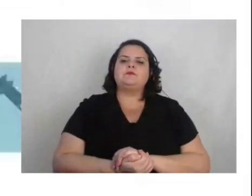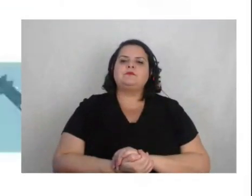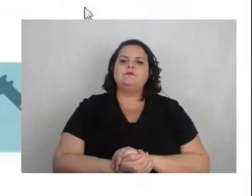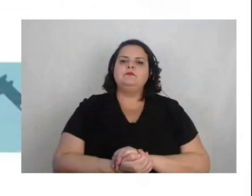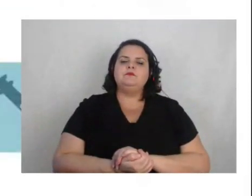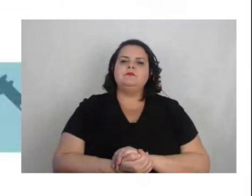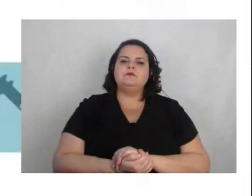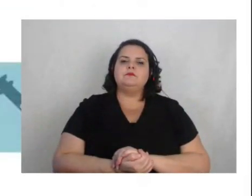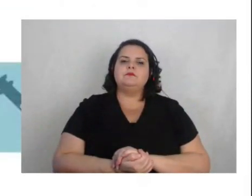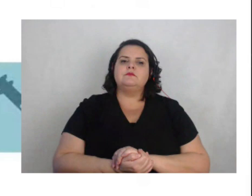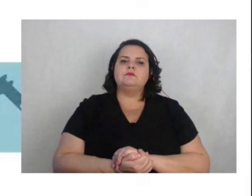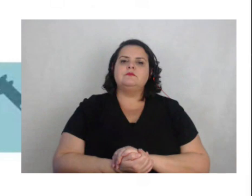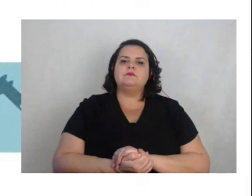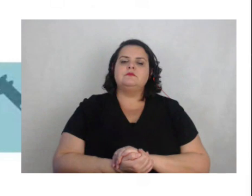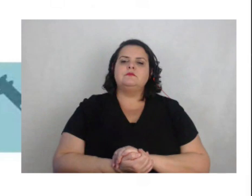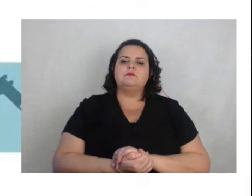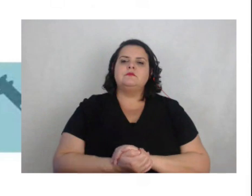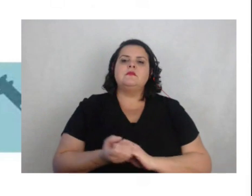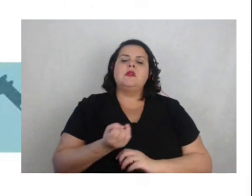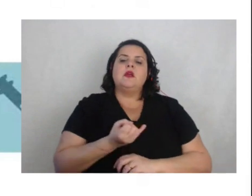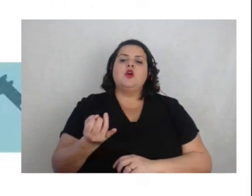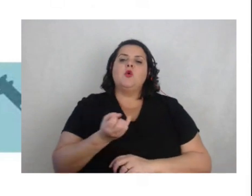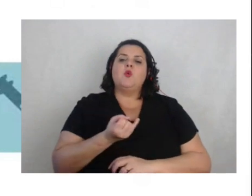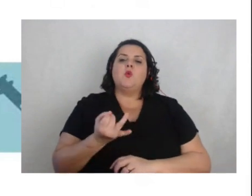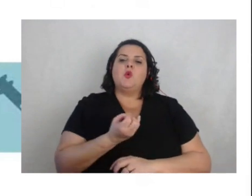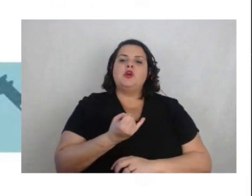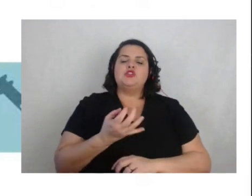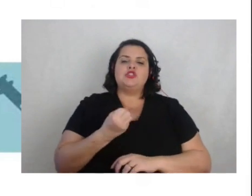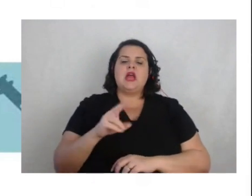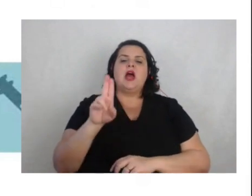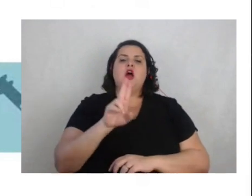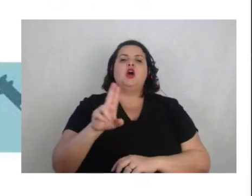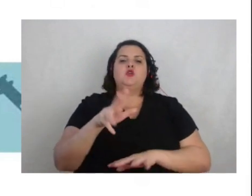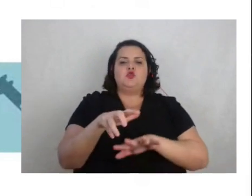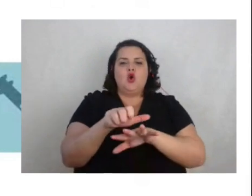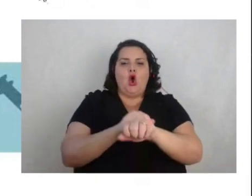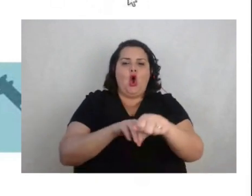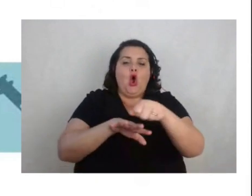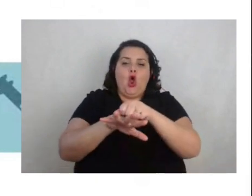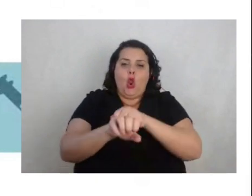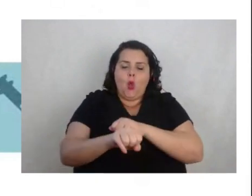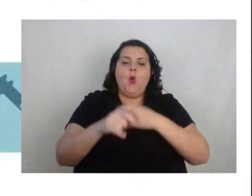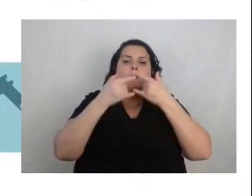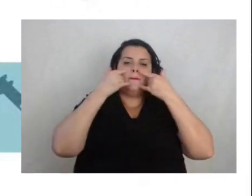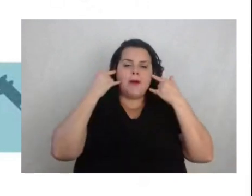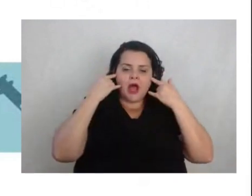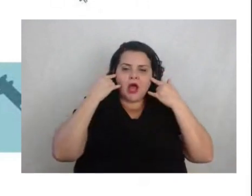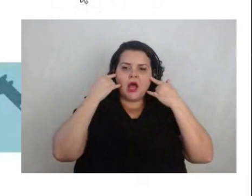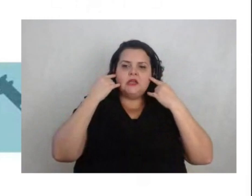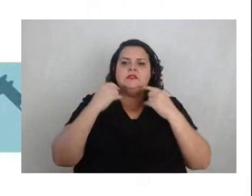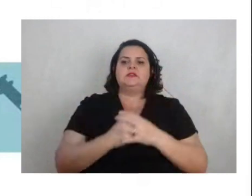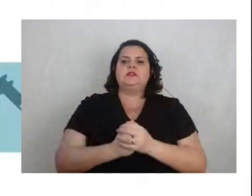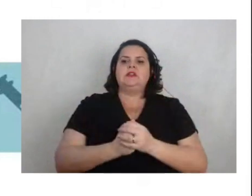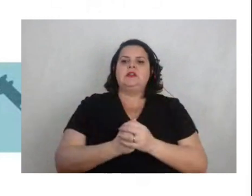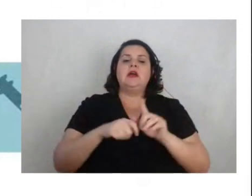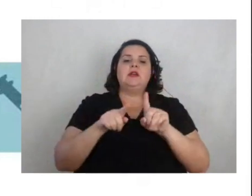consumo diário de luvas, consumo diário de máscaras e consumo diário de